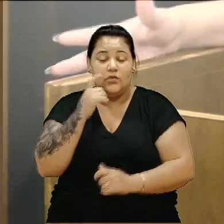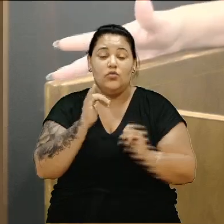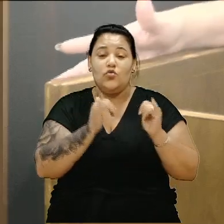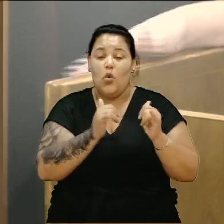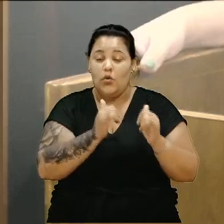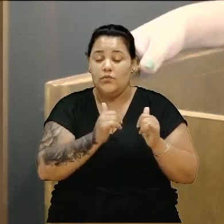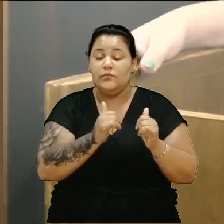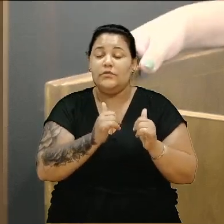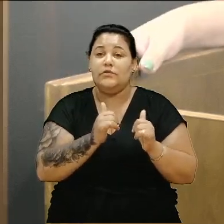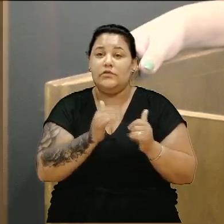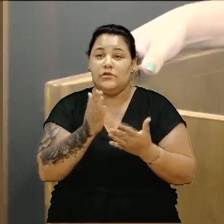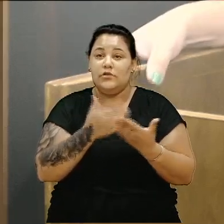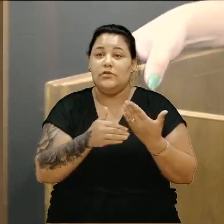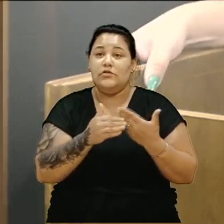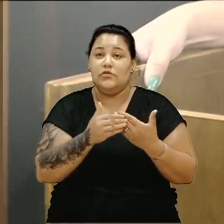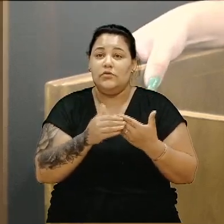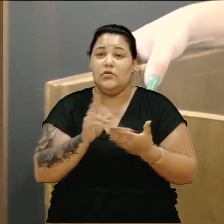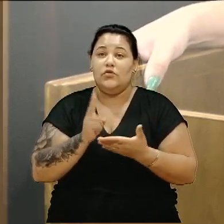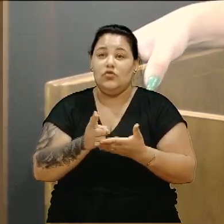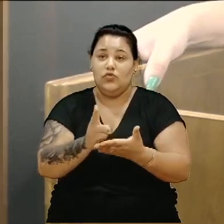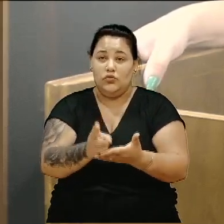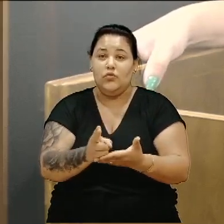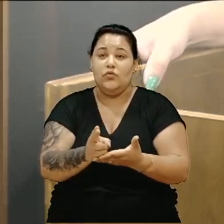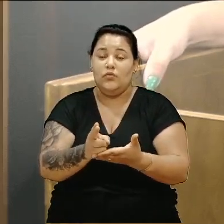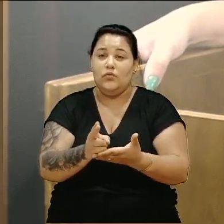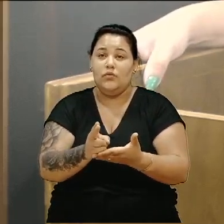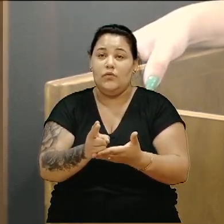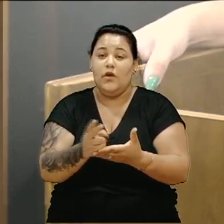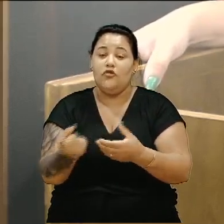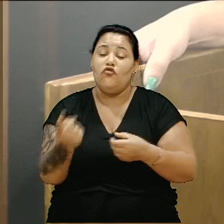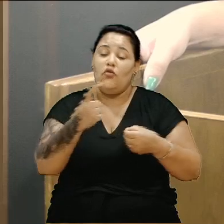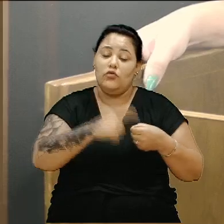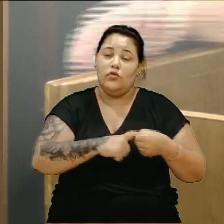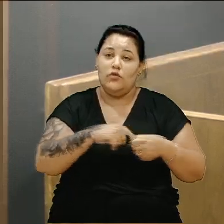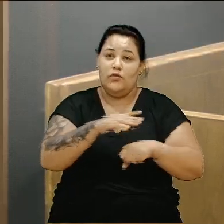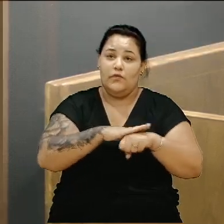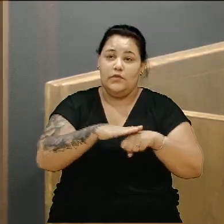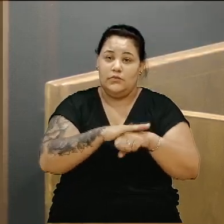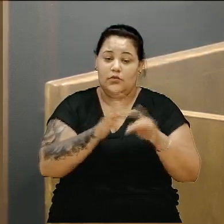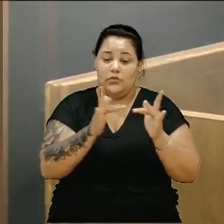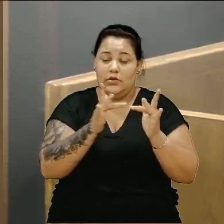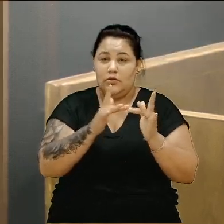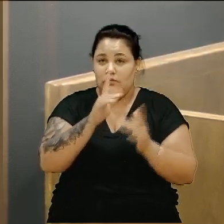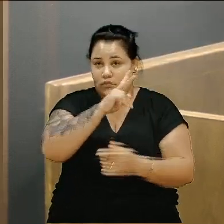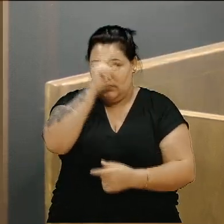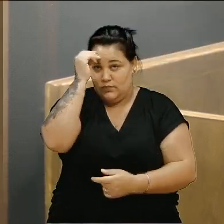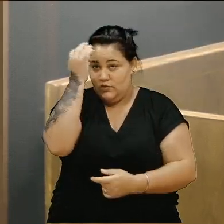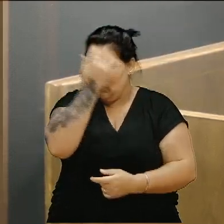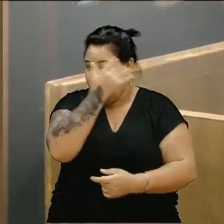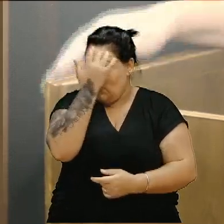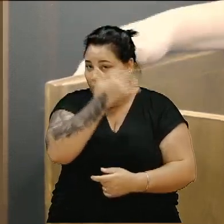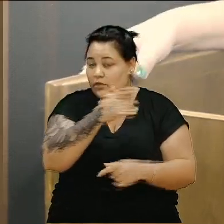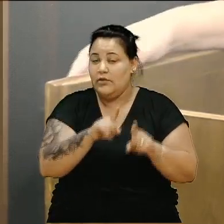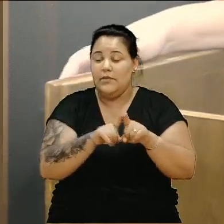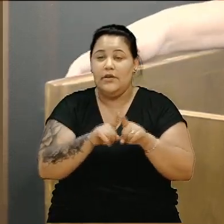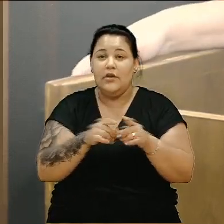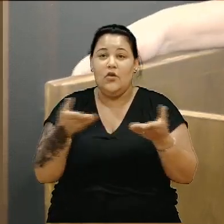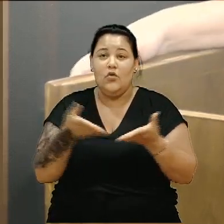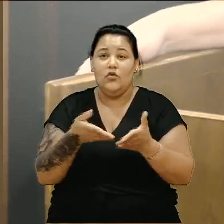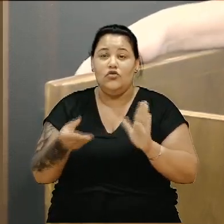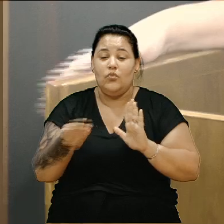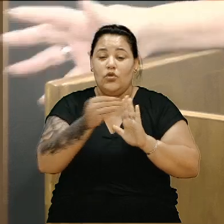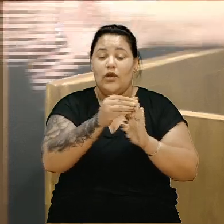continuou encaminhando, viemos e conversamos pessoalmente com o prefeito, e aqui eu quero falar dessa notícia, inclusive, que está hoje no Jornal